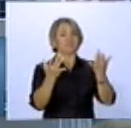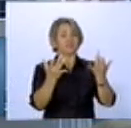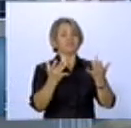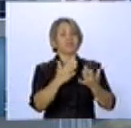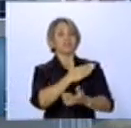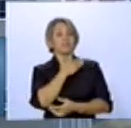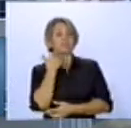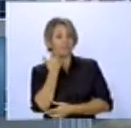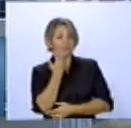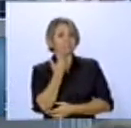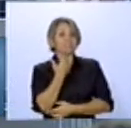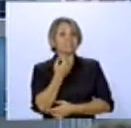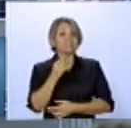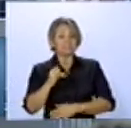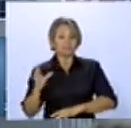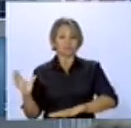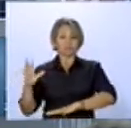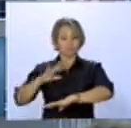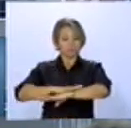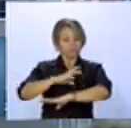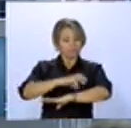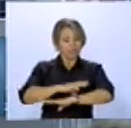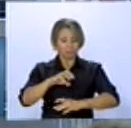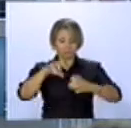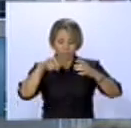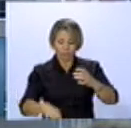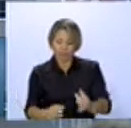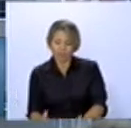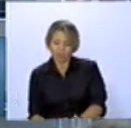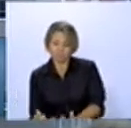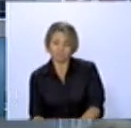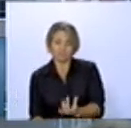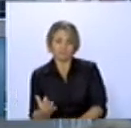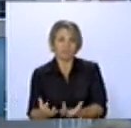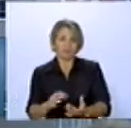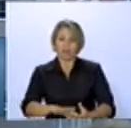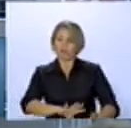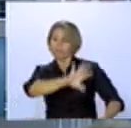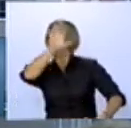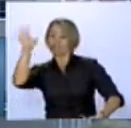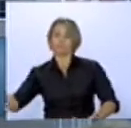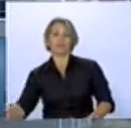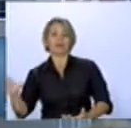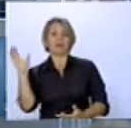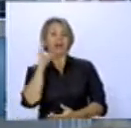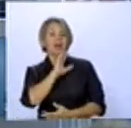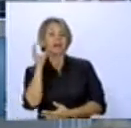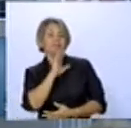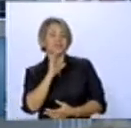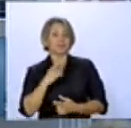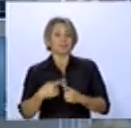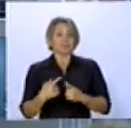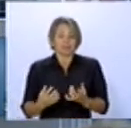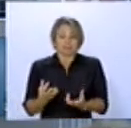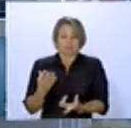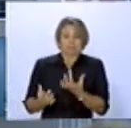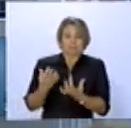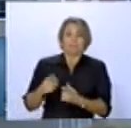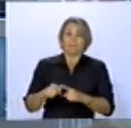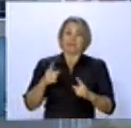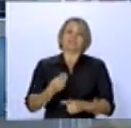sabe que seja jogado nesse recipiente já com a água fervendo salto imediatamente para fora meu chambuscado mas